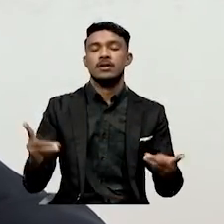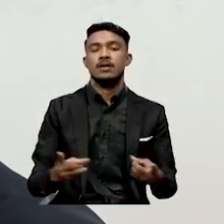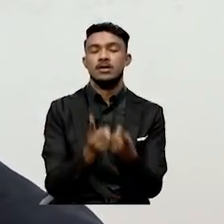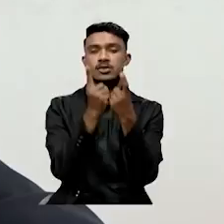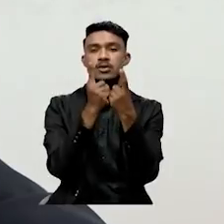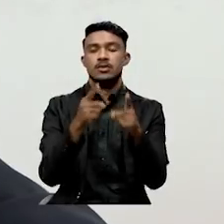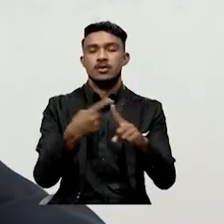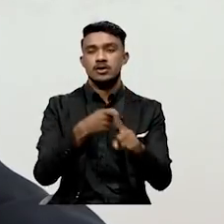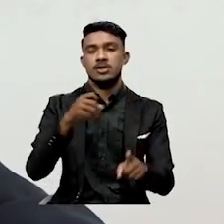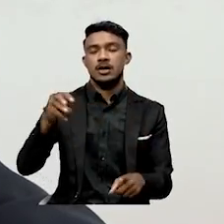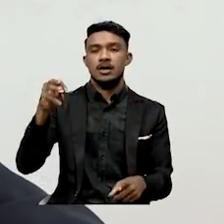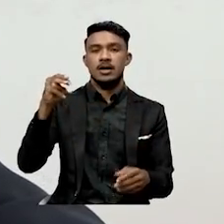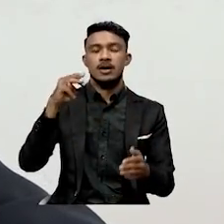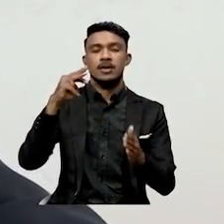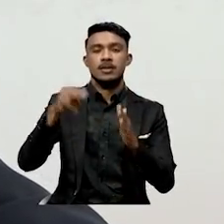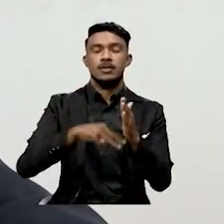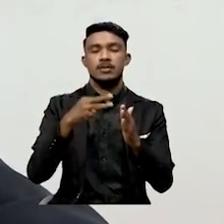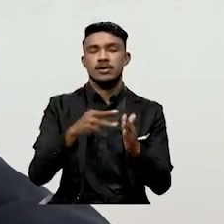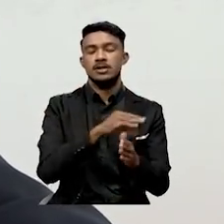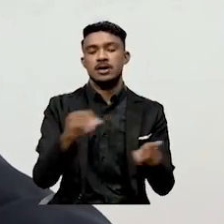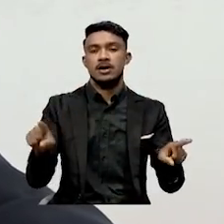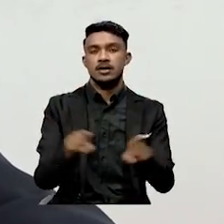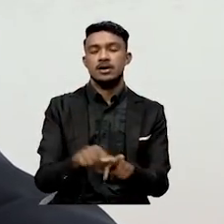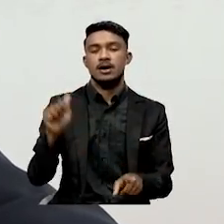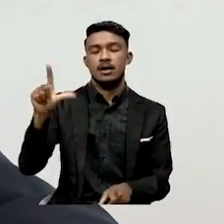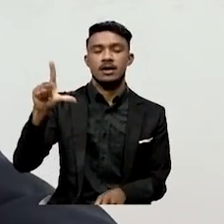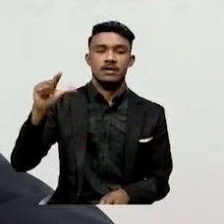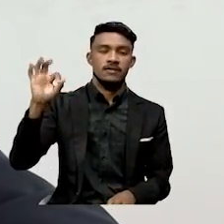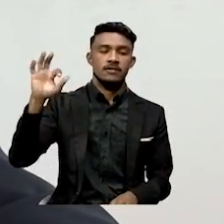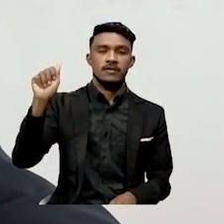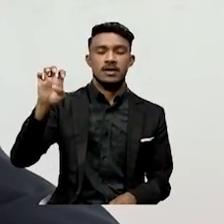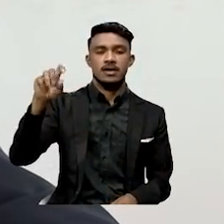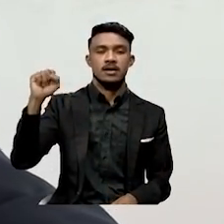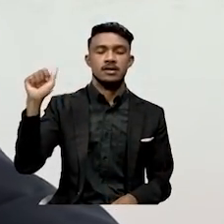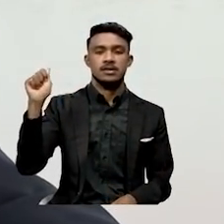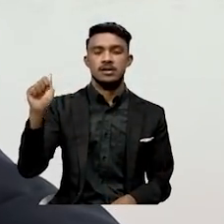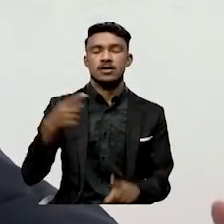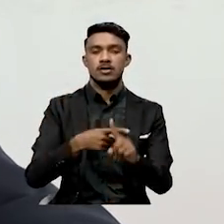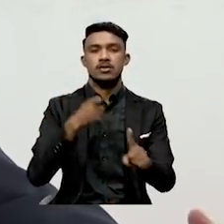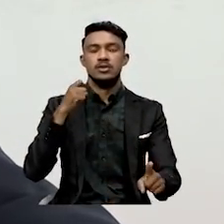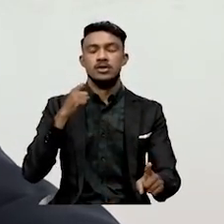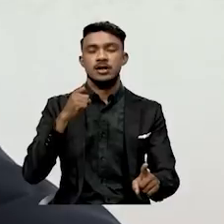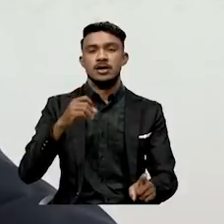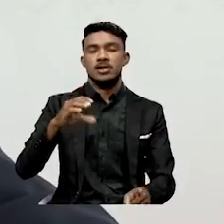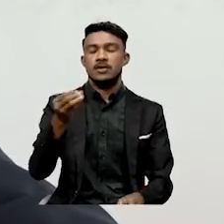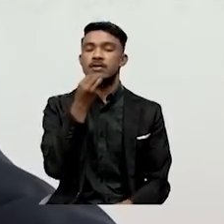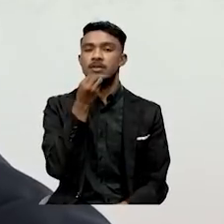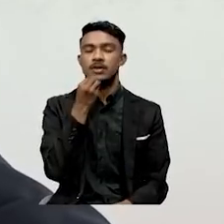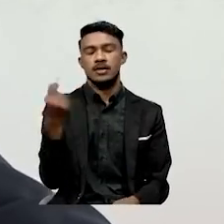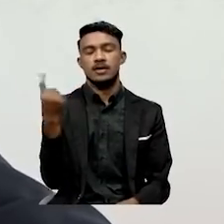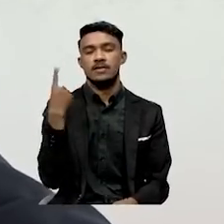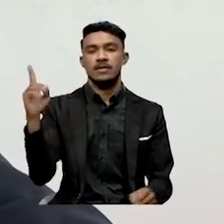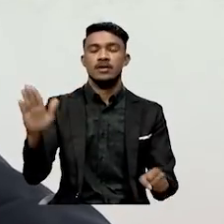meio social autoridade reguladora ansa AFS autoridade inspeção ansa parte dos comércios nos acompanha permanente ela né duni